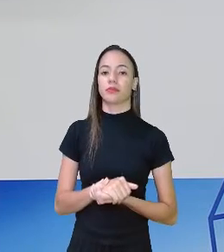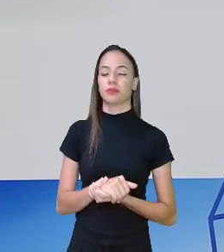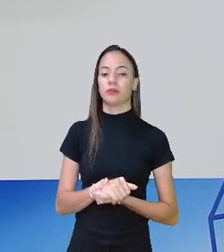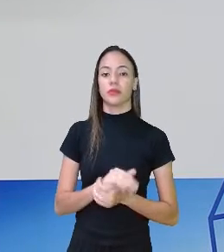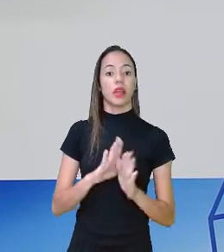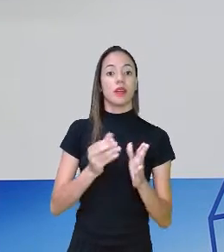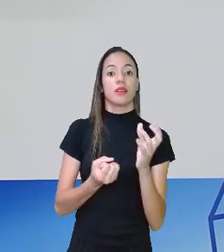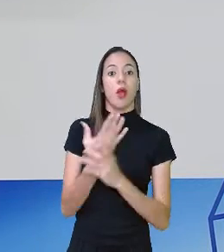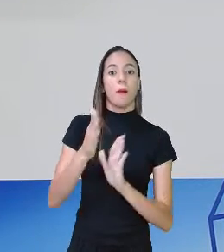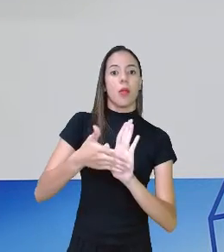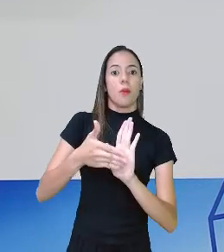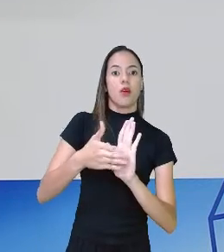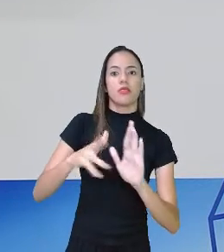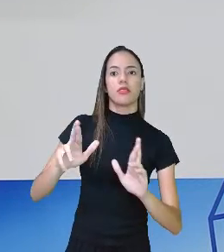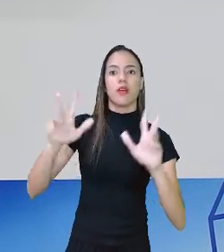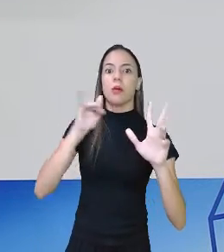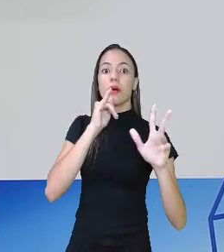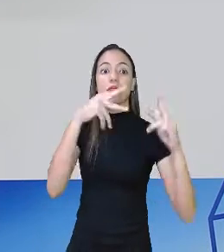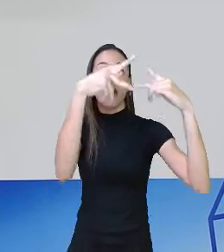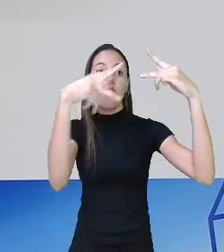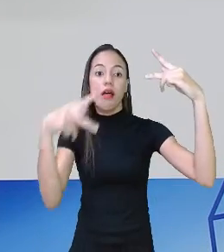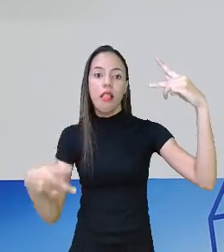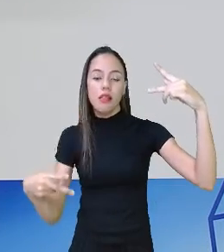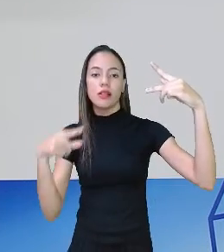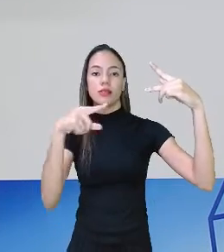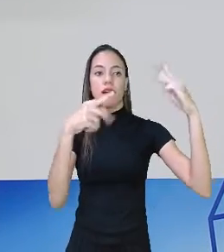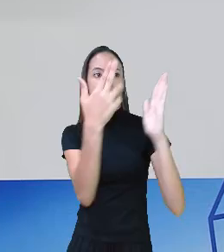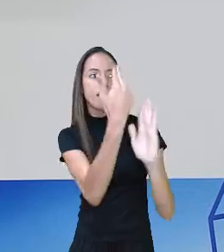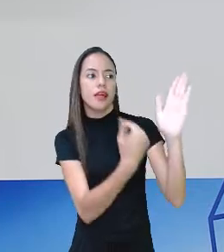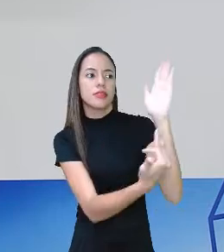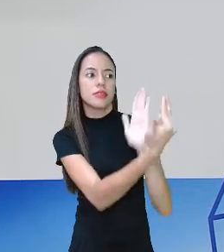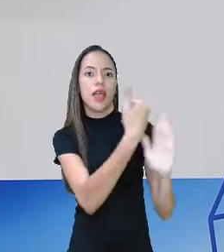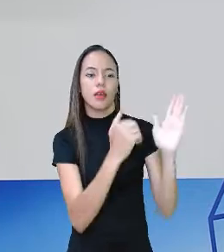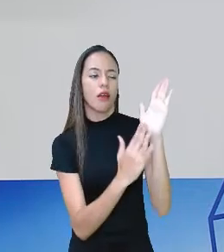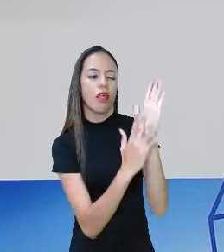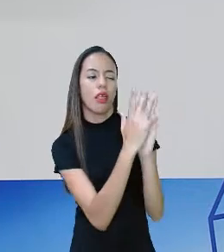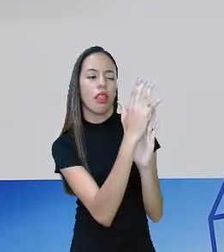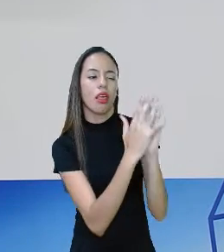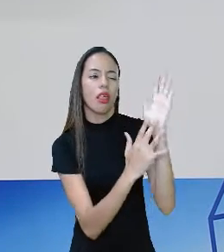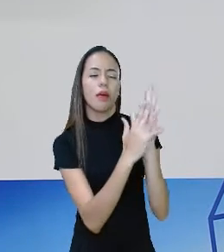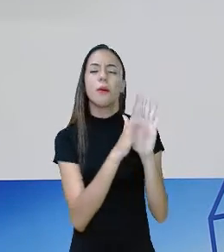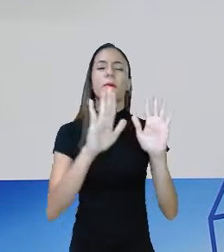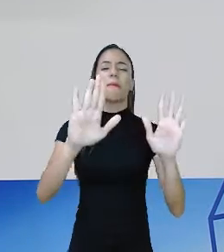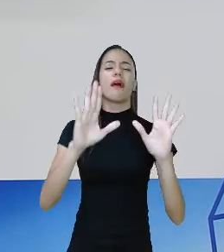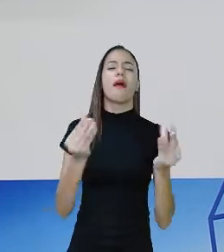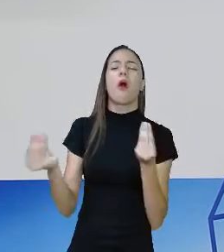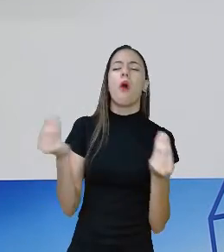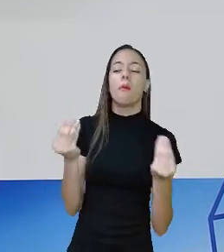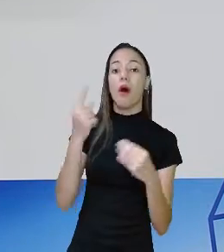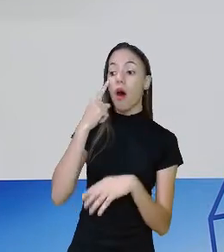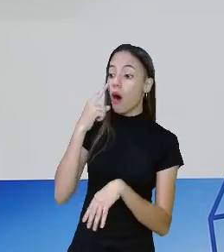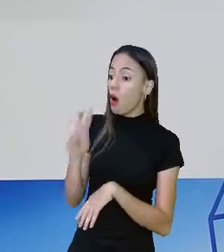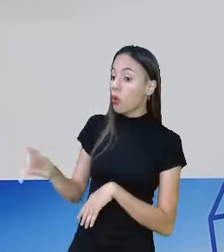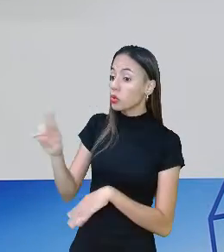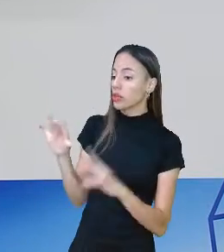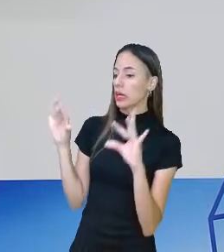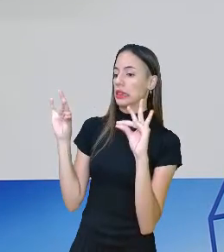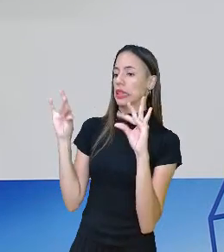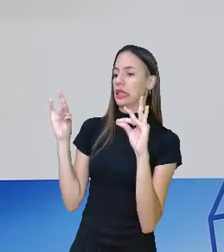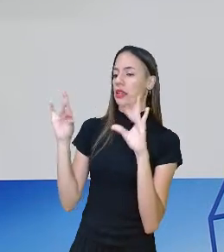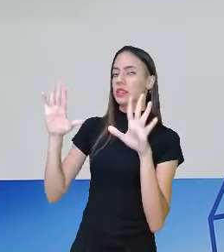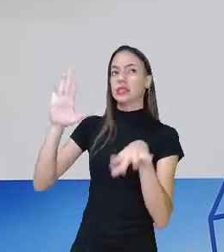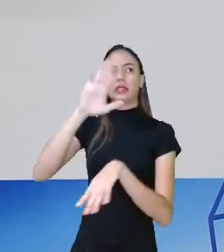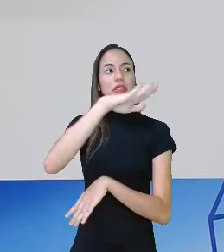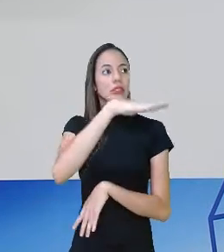mapa, um desenho, com alto relevo. Mas como eu posso fazer isso? Todo mundo, vamos usar a cola. Eita, a minha cola